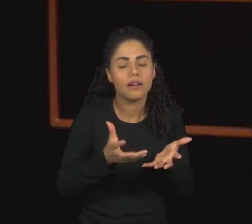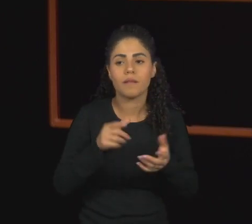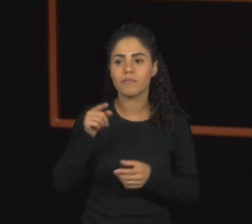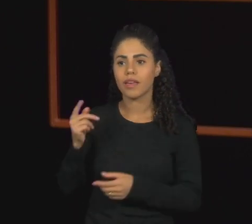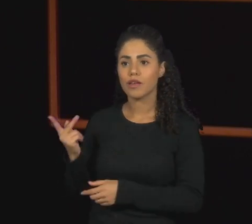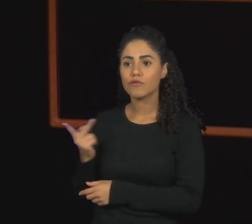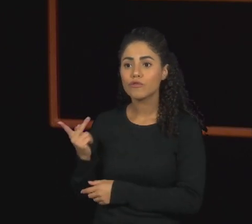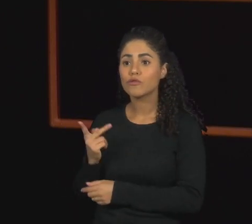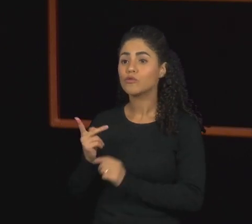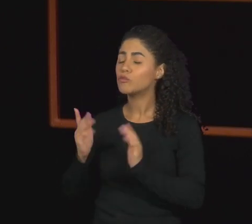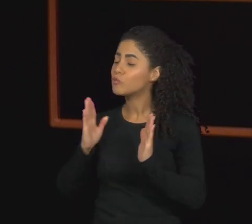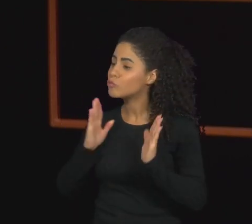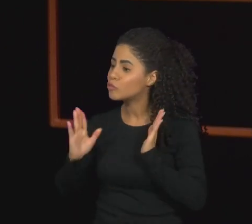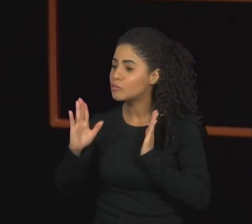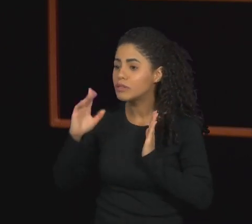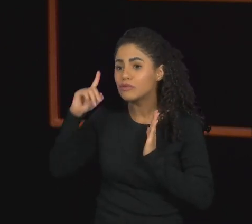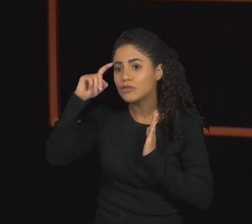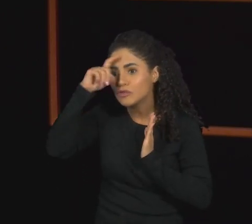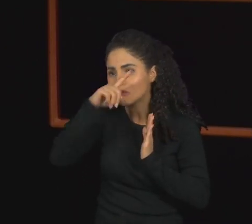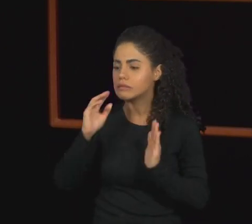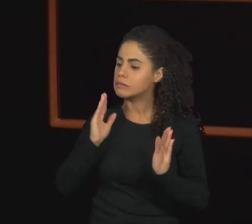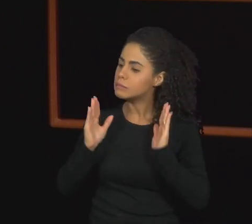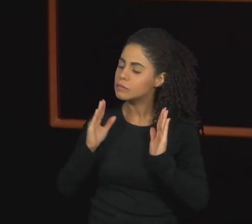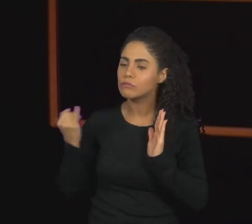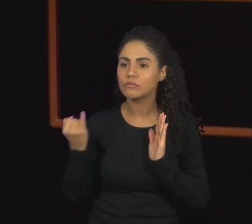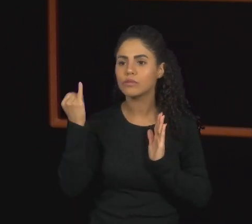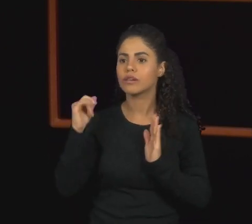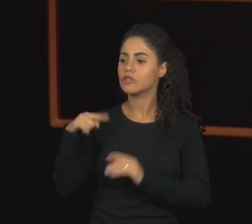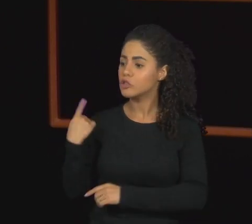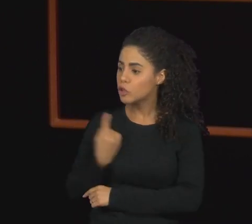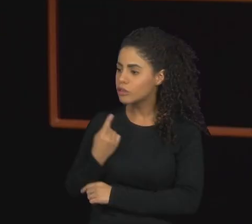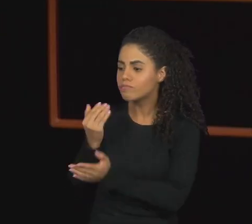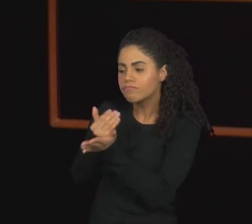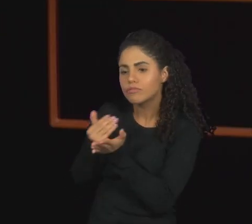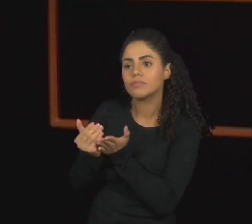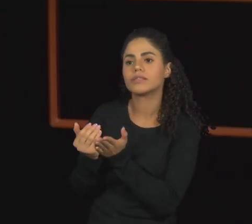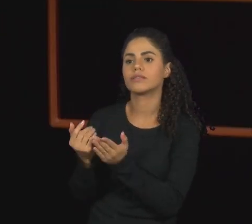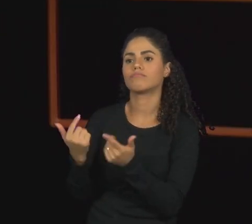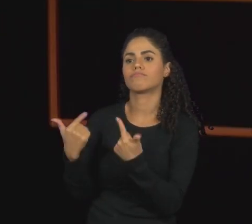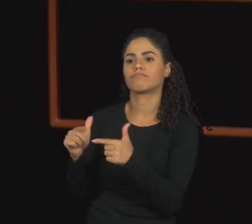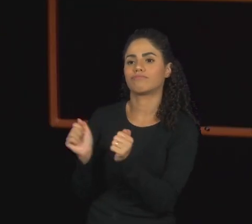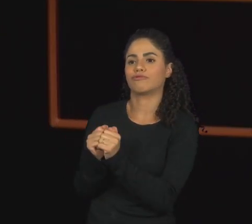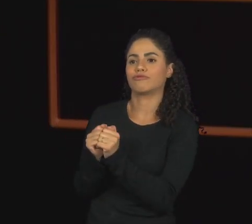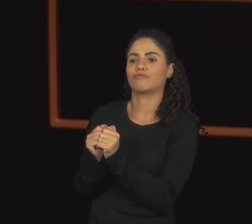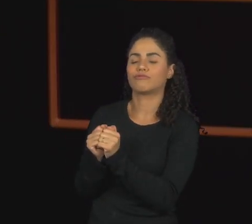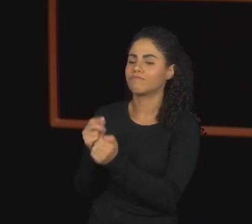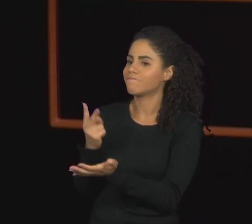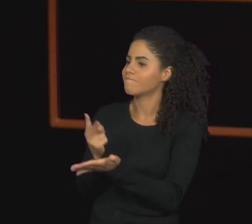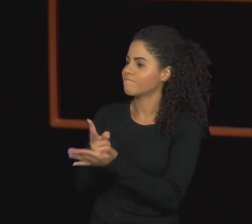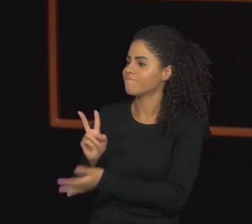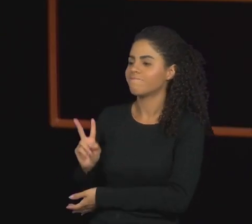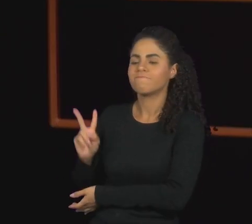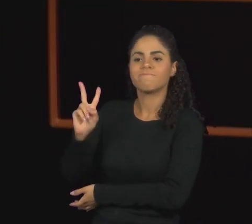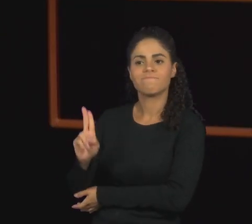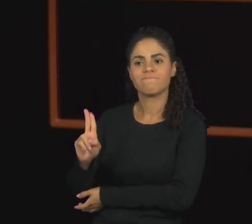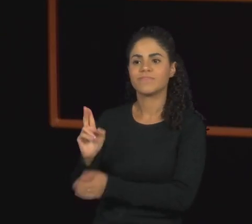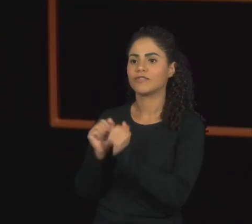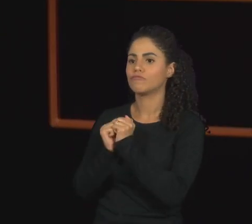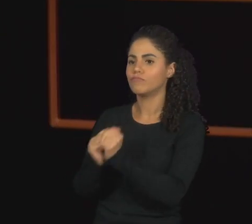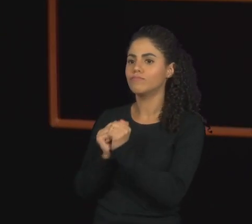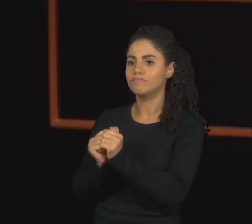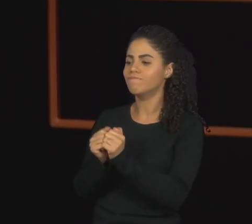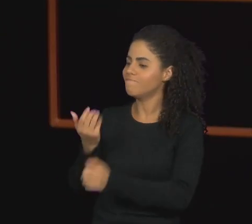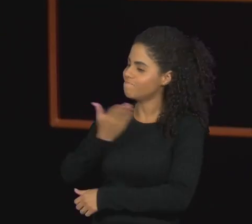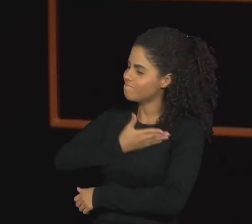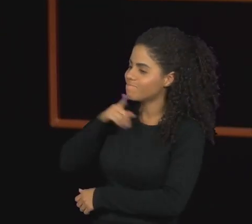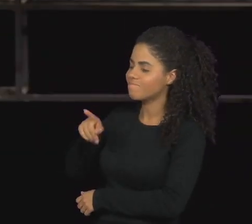nos momentos cruciais, momentos importantíssimos da vida, no começo da vida profissional, a gente estava lado a lado, é uma grande parceira, uma das pessoas